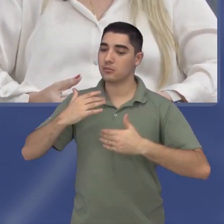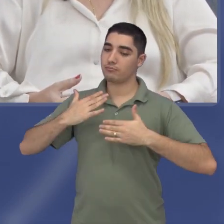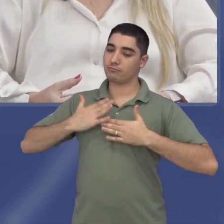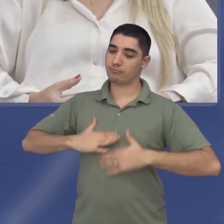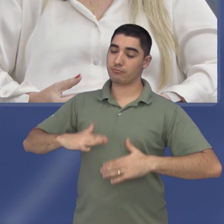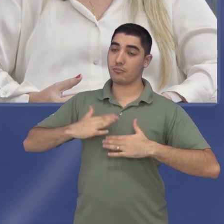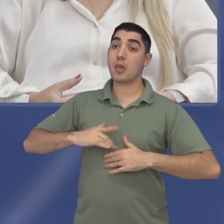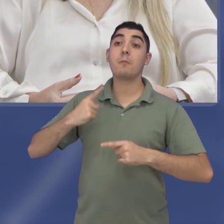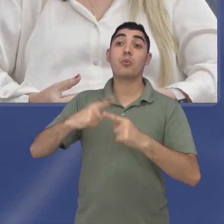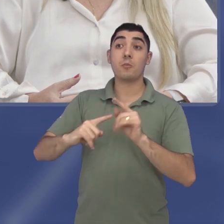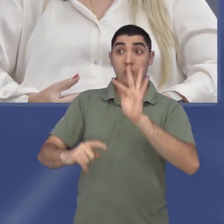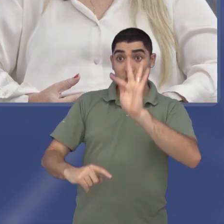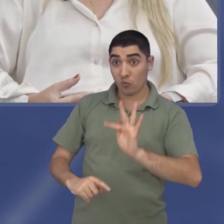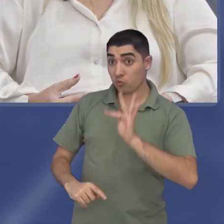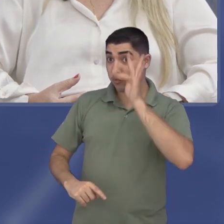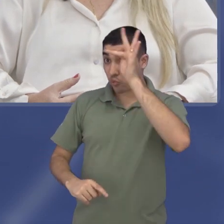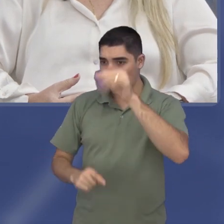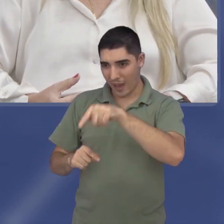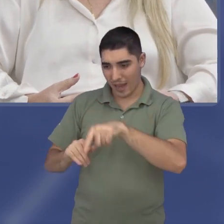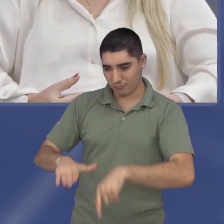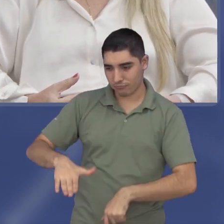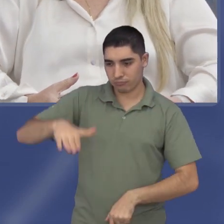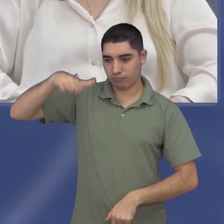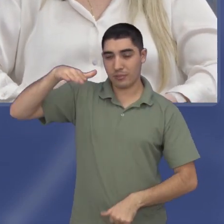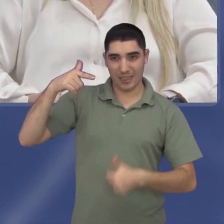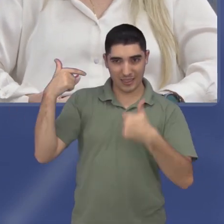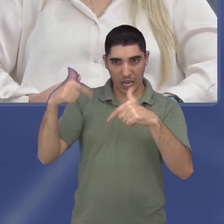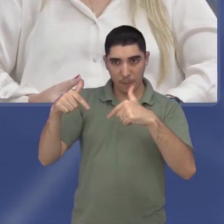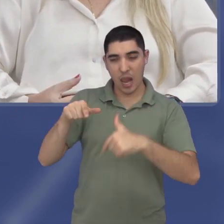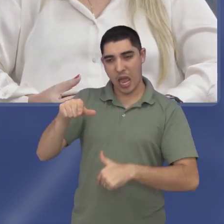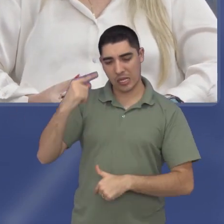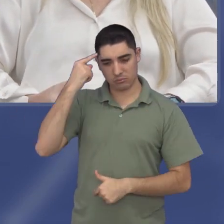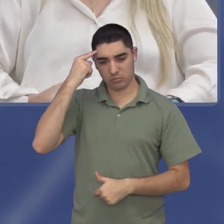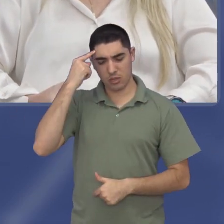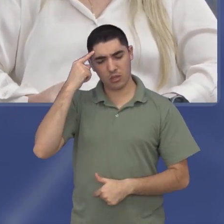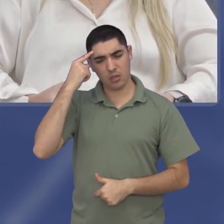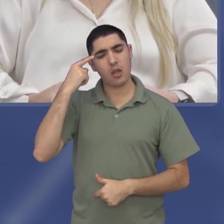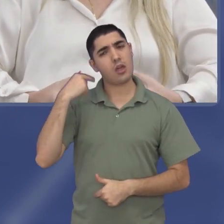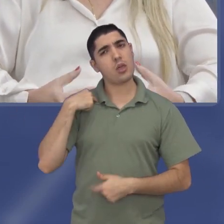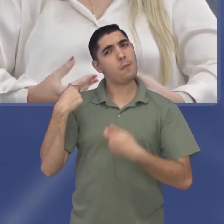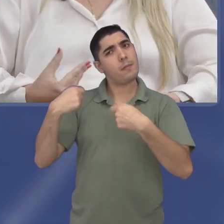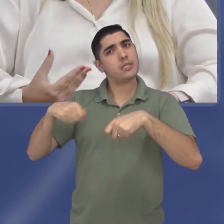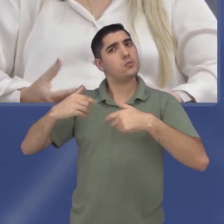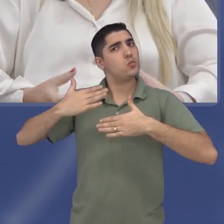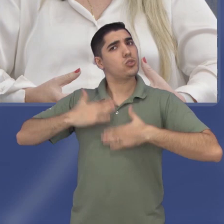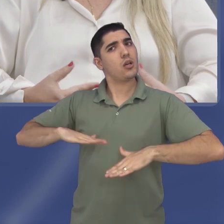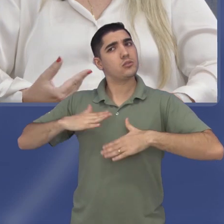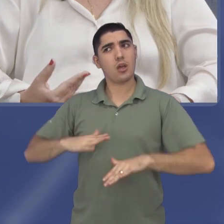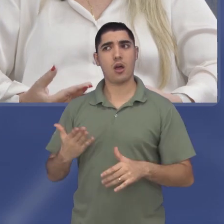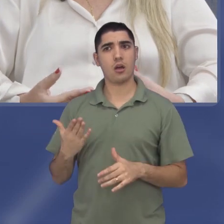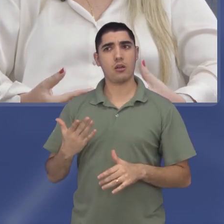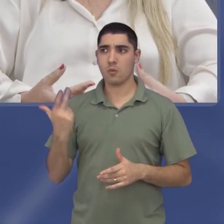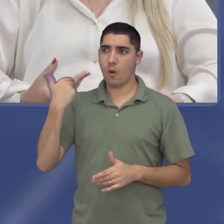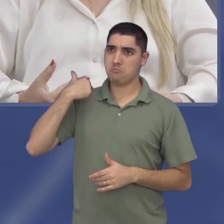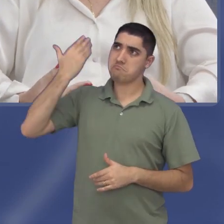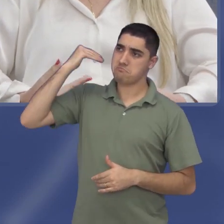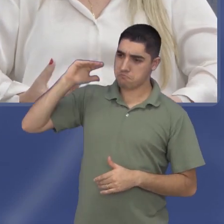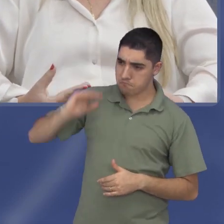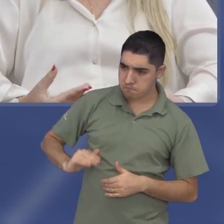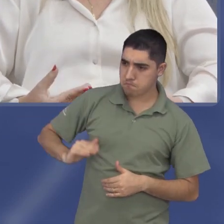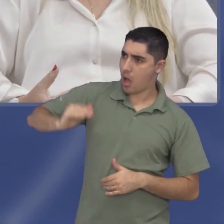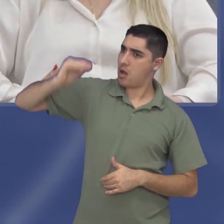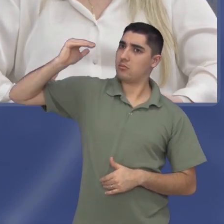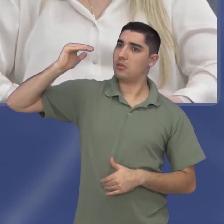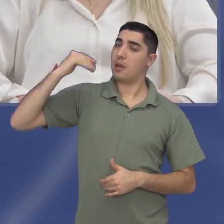mercado de trabalho, ela não se sentir culpada por falar assim, eu preciso descansar. Né? Então, eu preciso mudar essa cultura, né? E